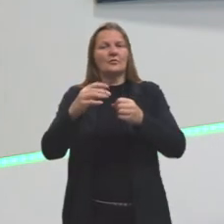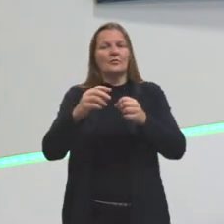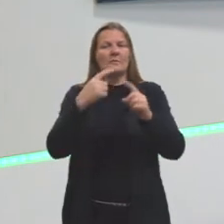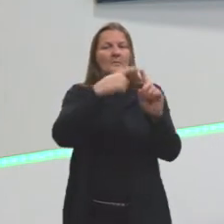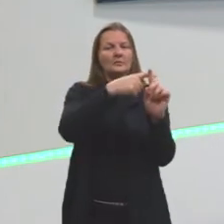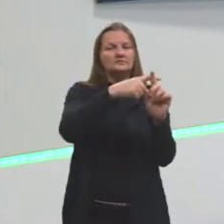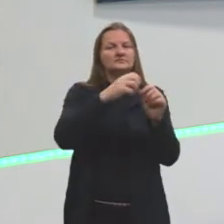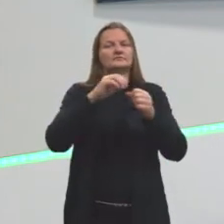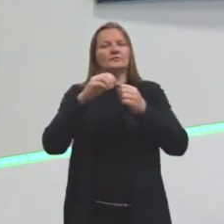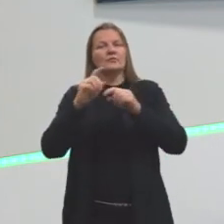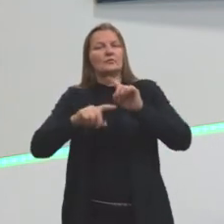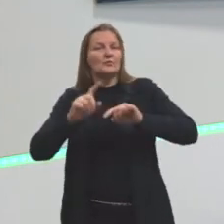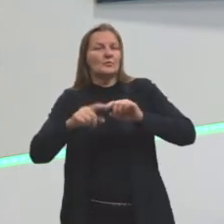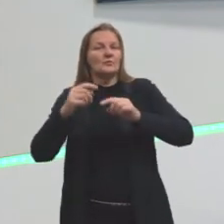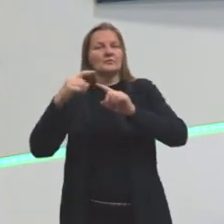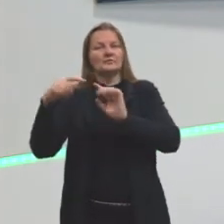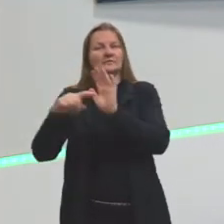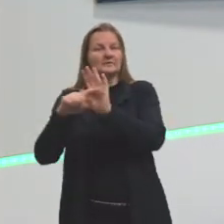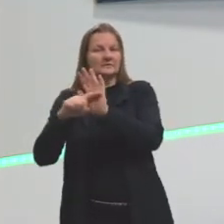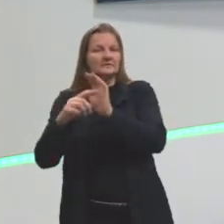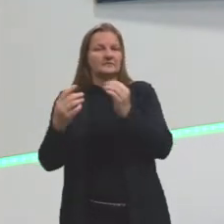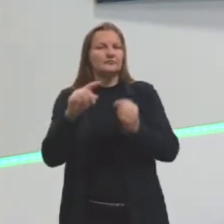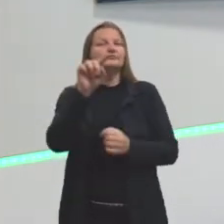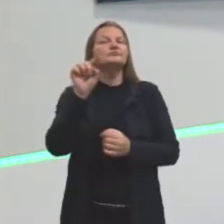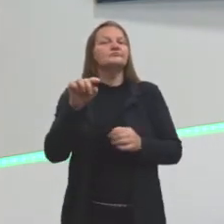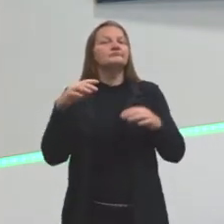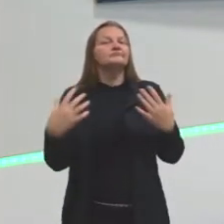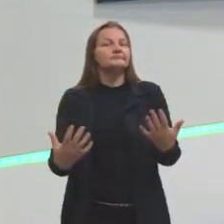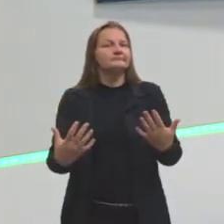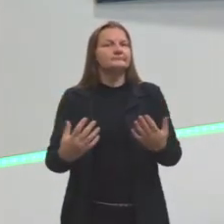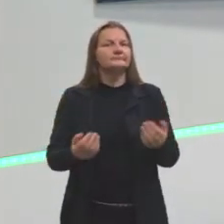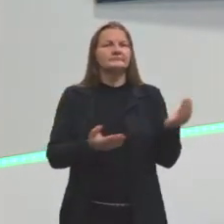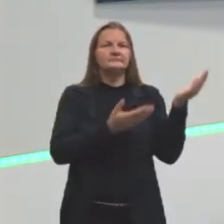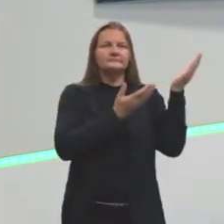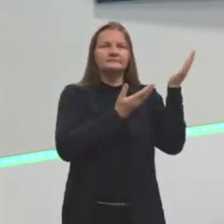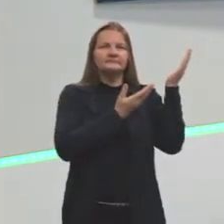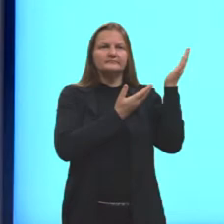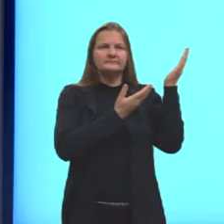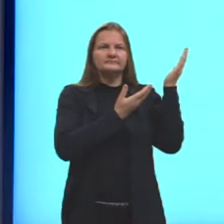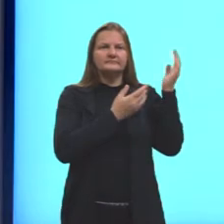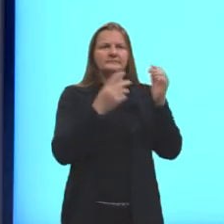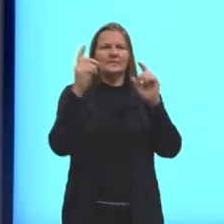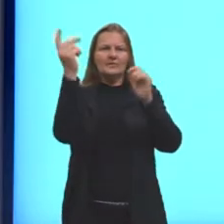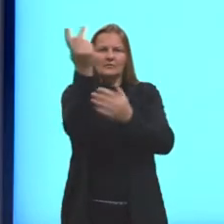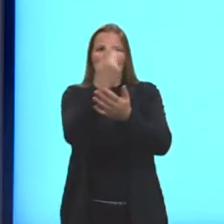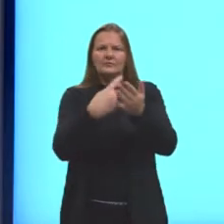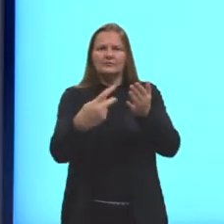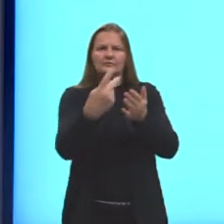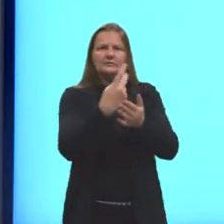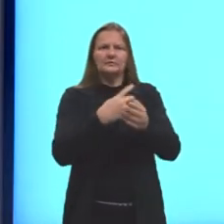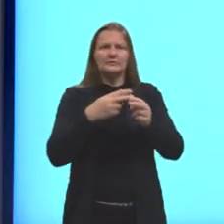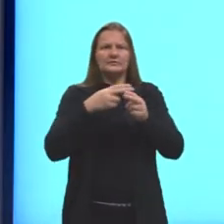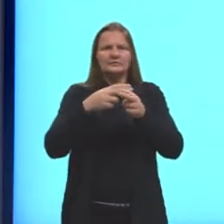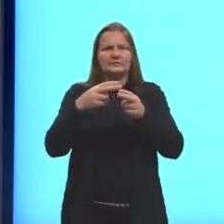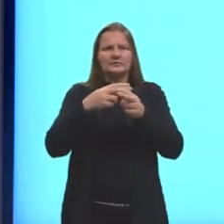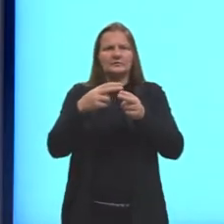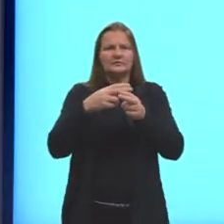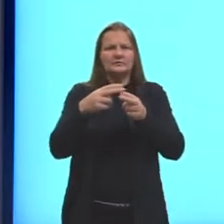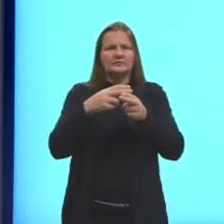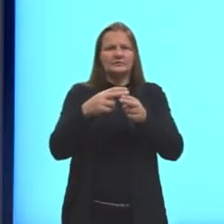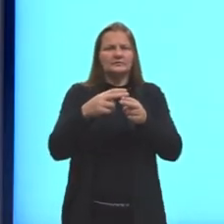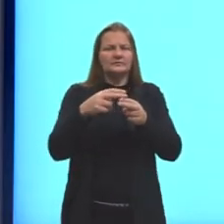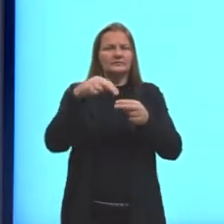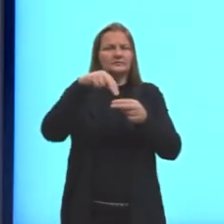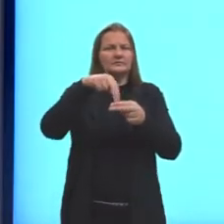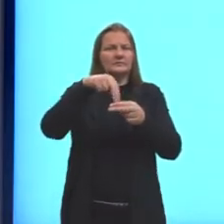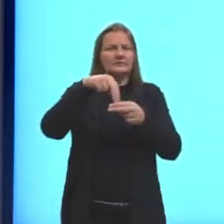positivamente ou negativamente tá observem aqui a gente tem um corpo neutro a gente chama ele de